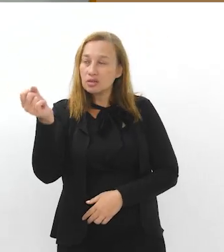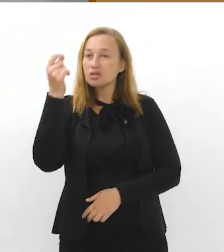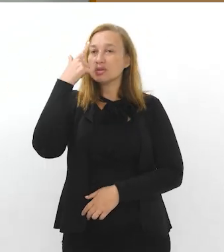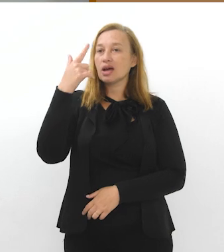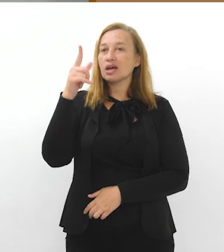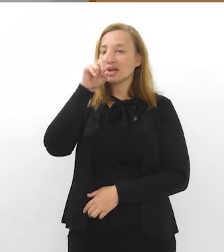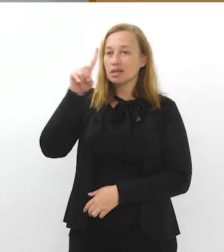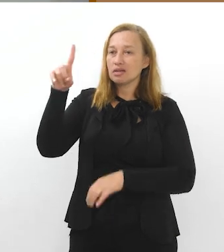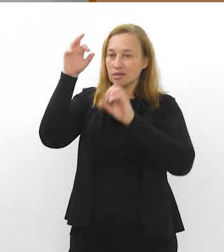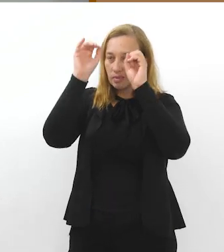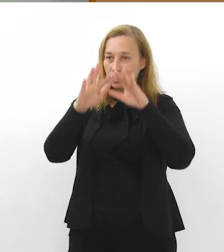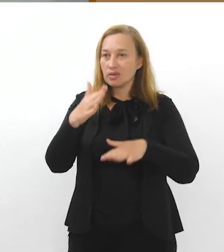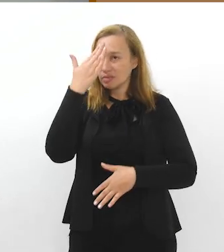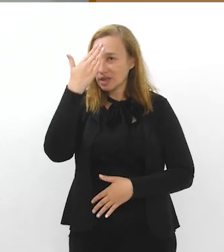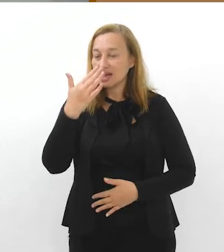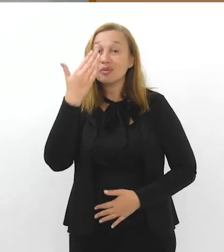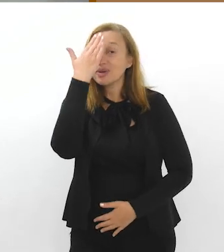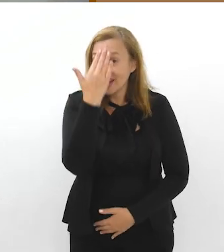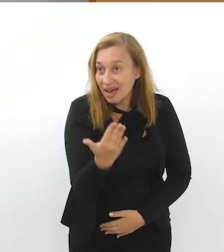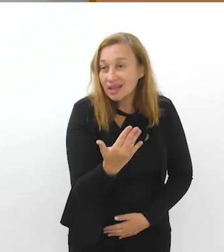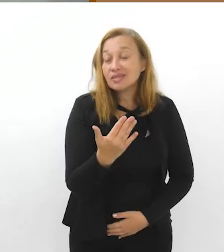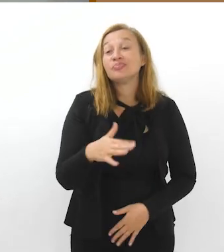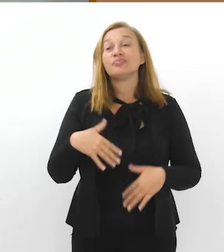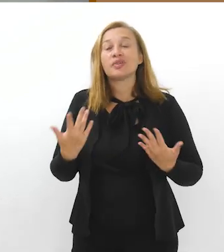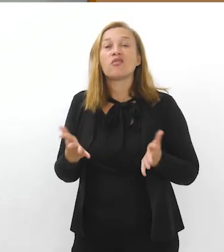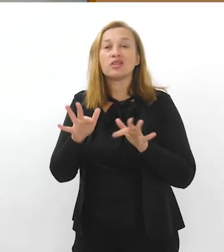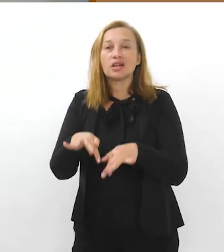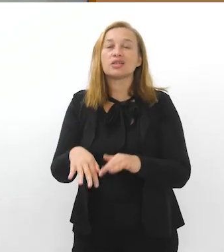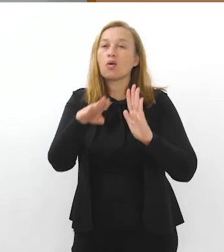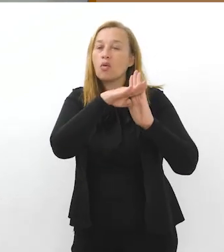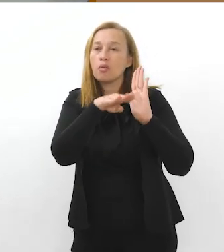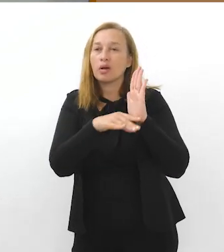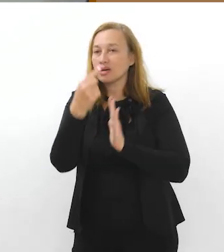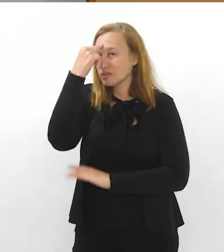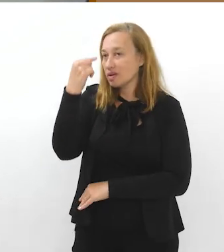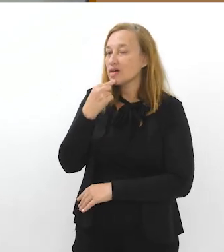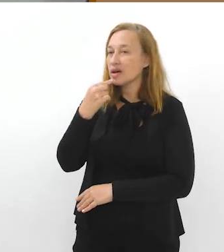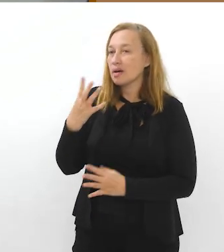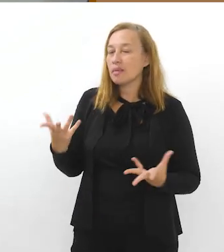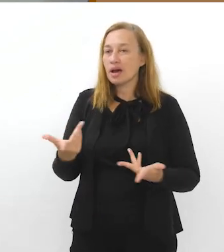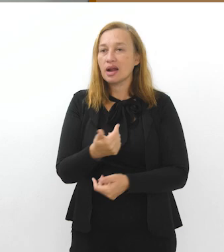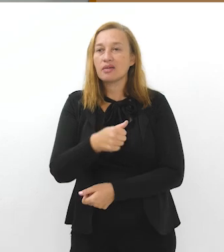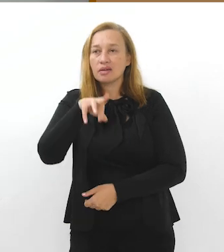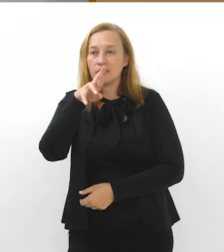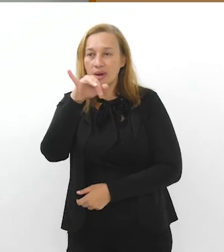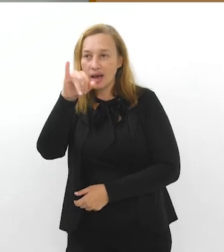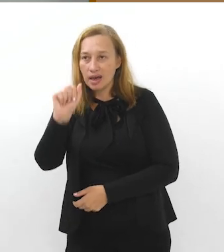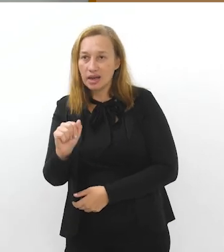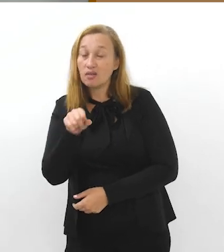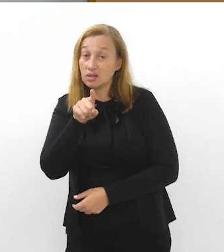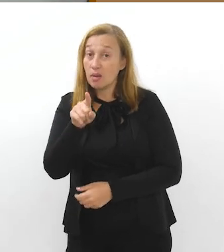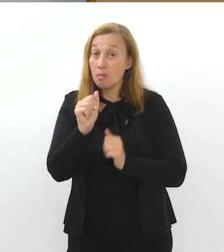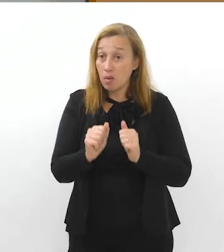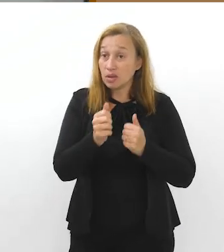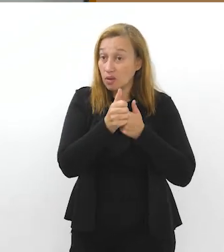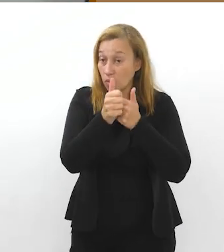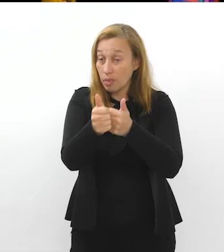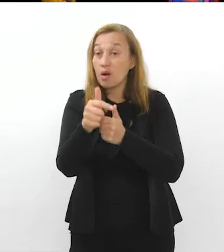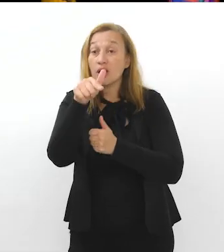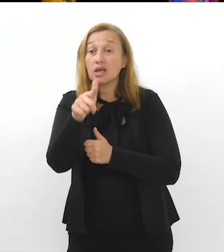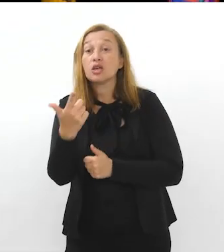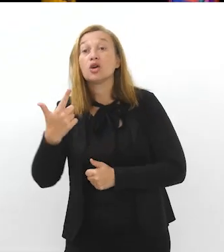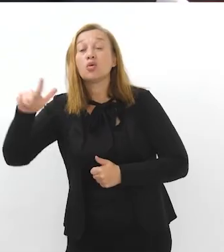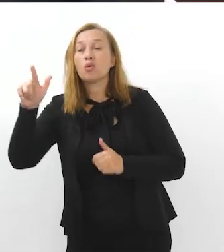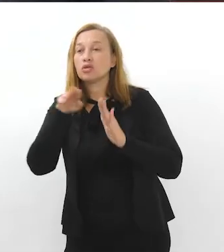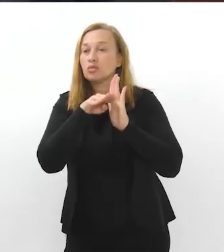crescer e vai fazer os outros crescerem. Você vai se inspirar e vai ser inspiração. Fiquem com Deus. Muito obrigada.